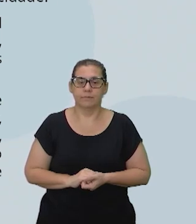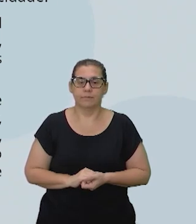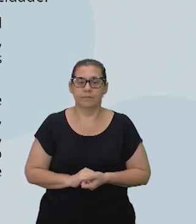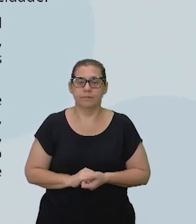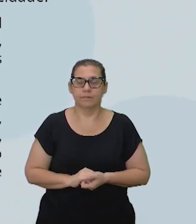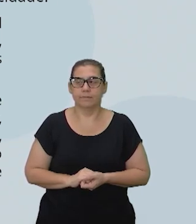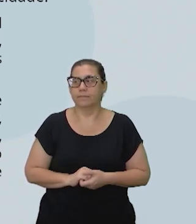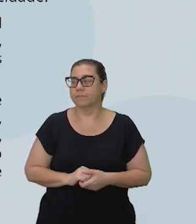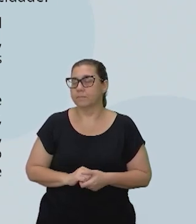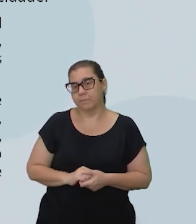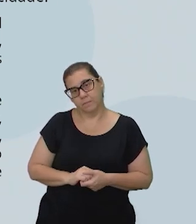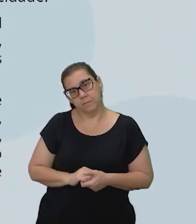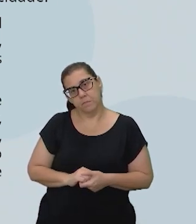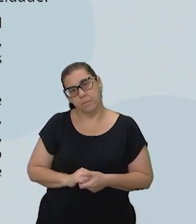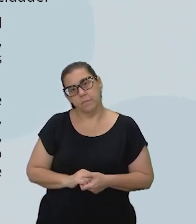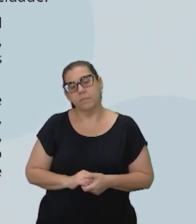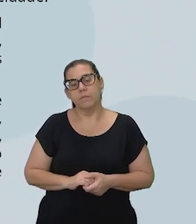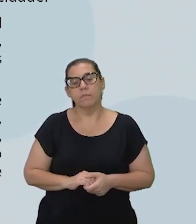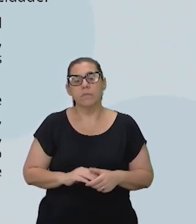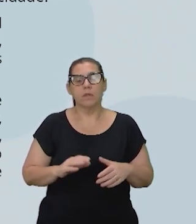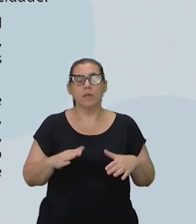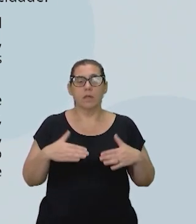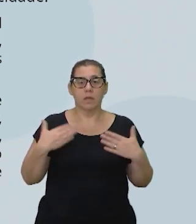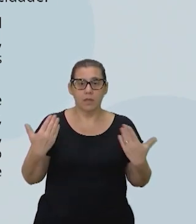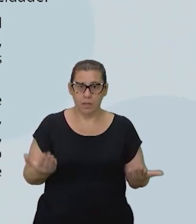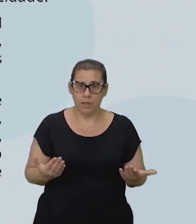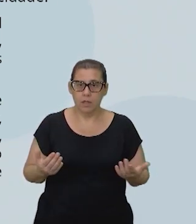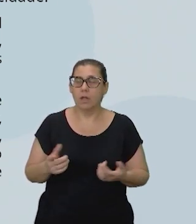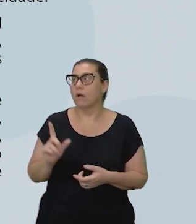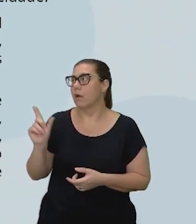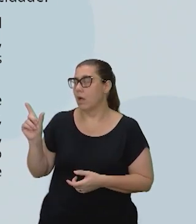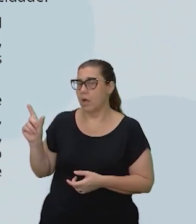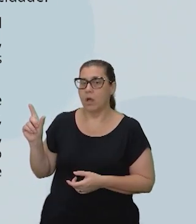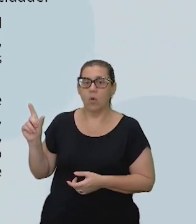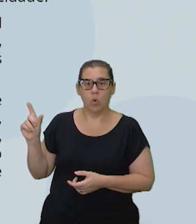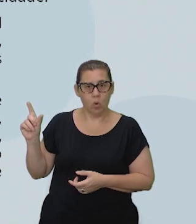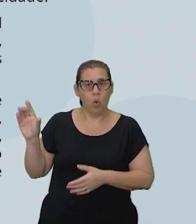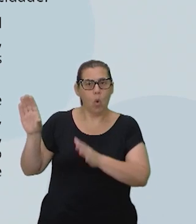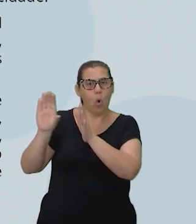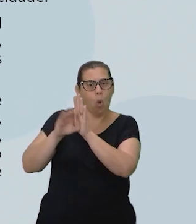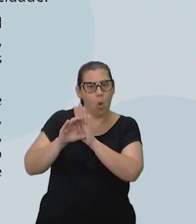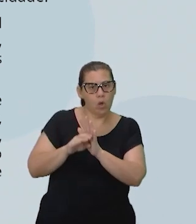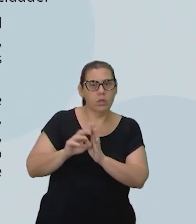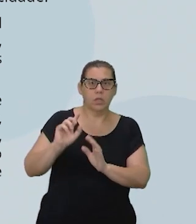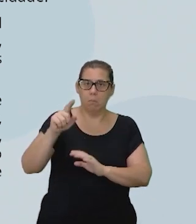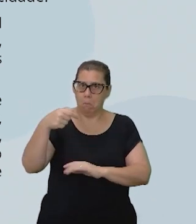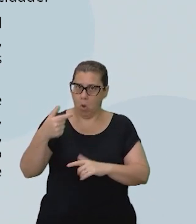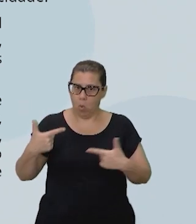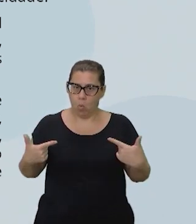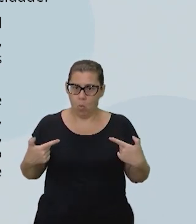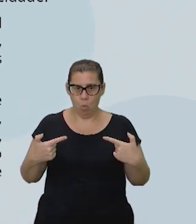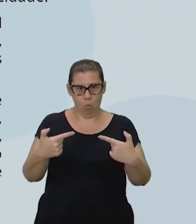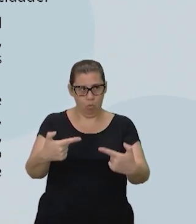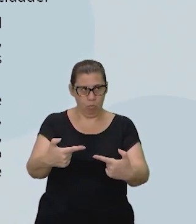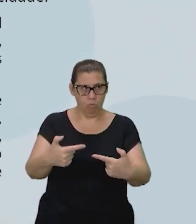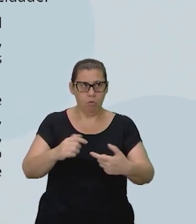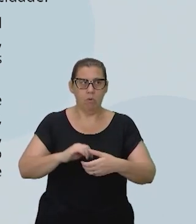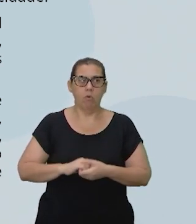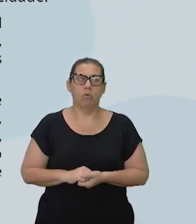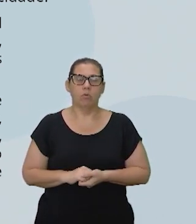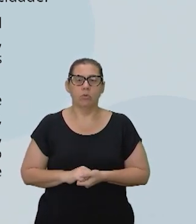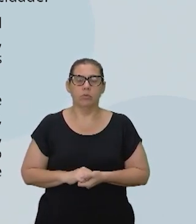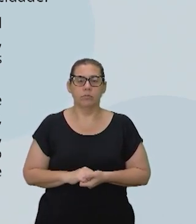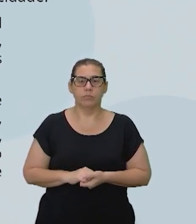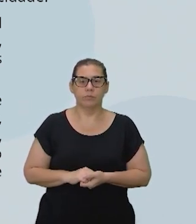outro conceito dentro da pop art, tá? Então, gente, a pop art, ela surge aí nesse contexto pós-guerra, né? E ela fica assim,